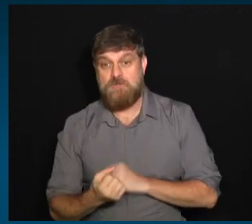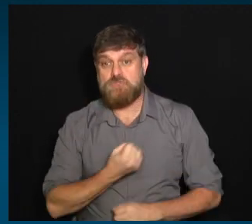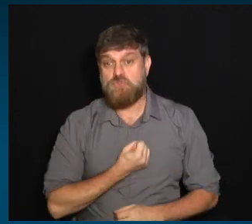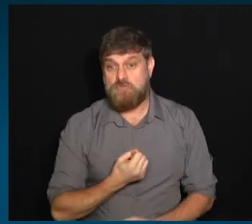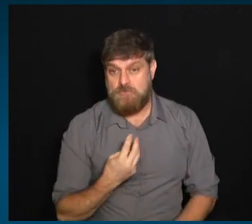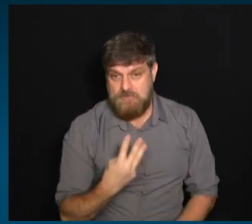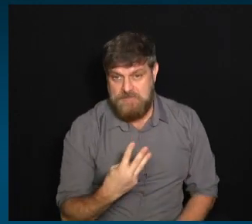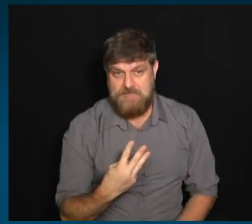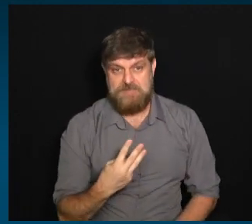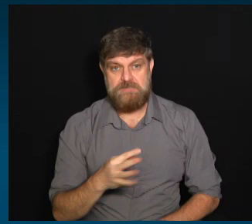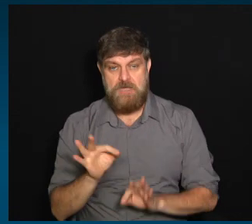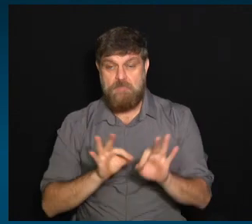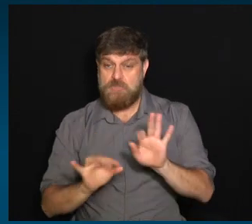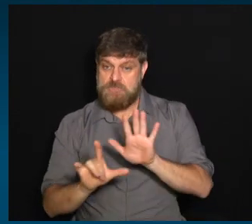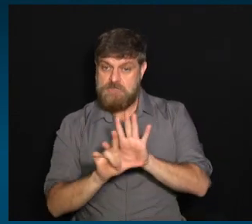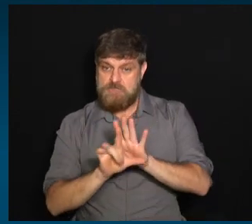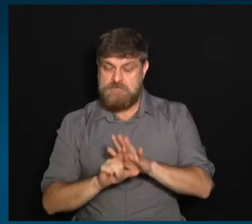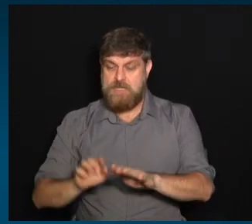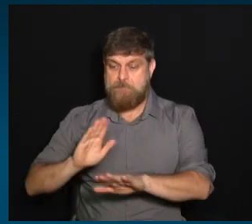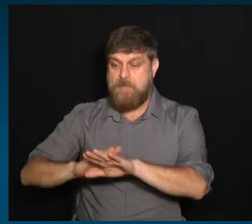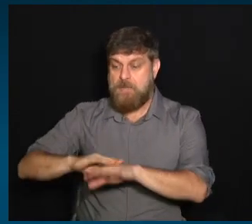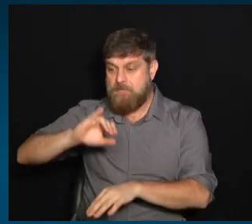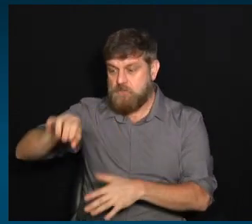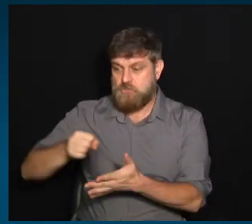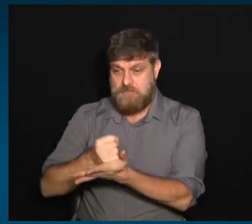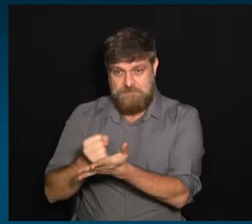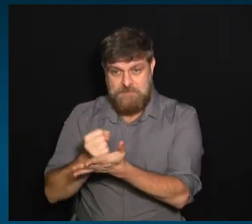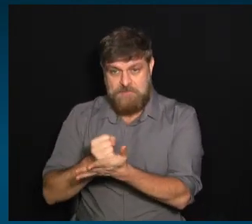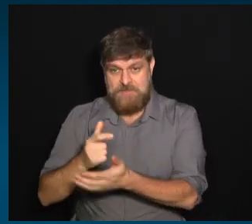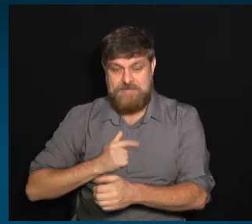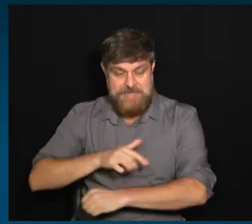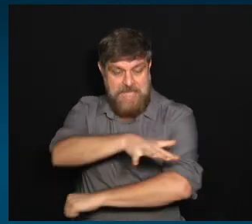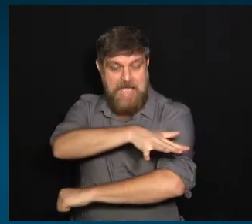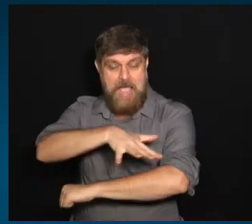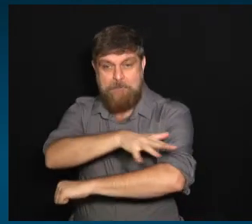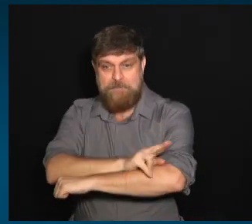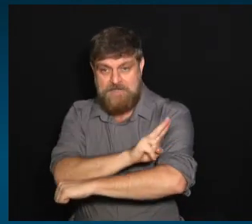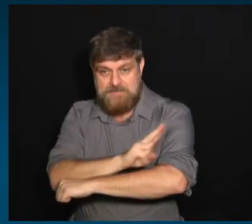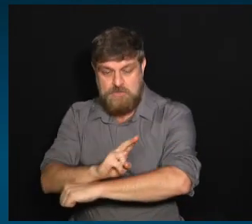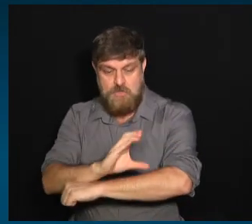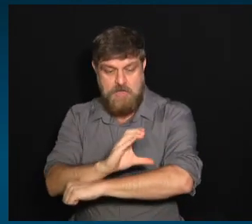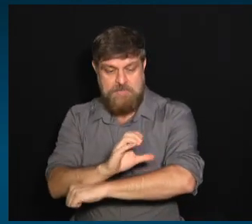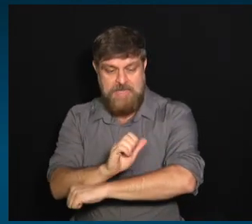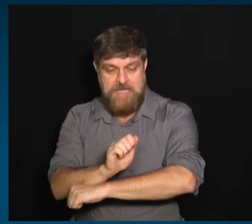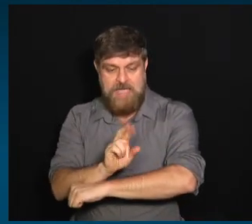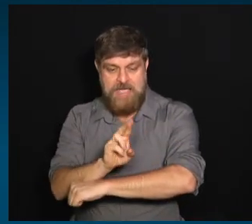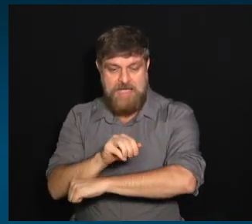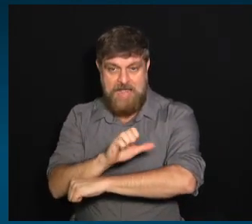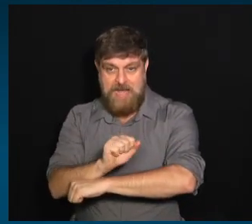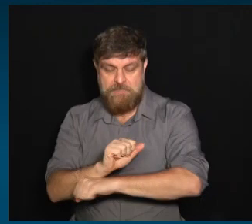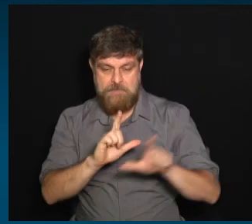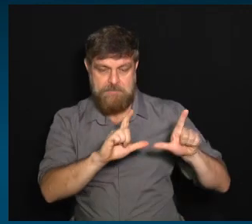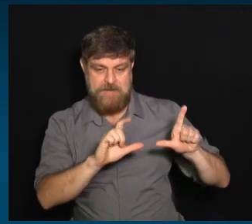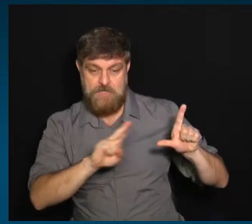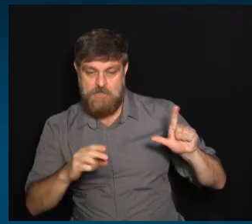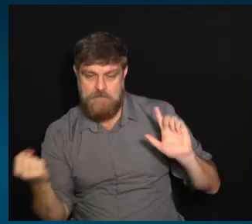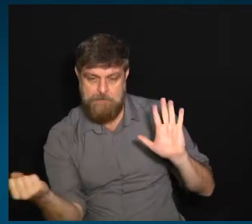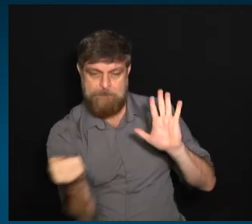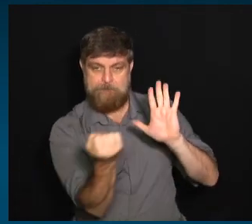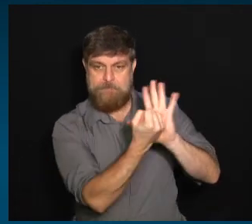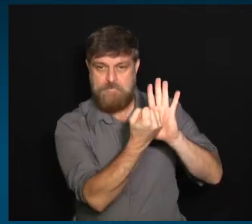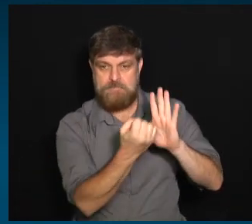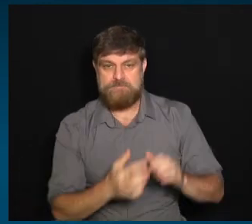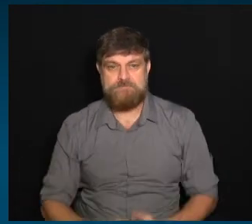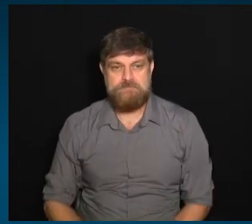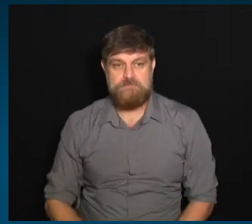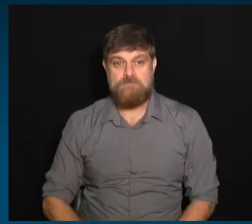o projeto de lei do vereador Jorge da Farmácia, que denomina Praça Carmen Rodrigues Montanini uma praça pública de